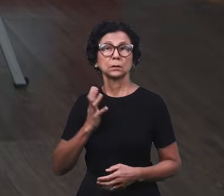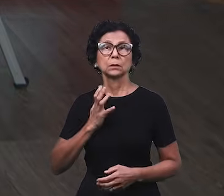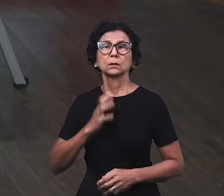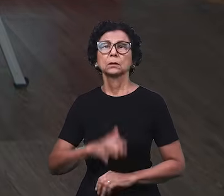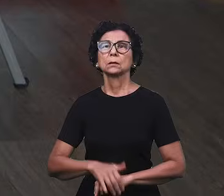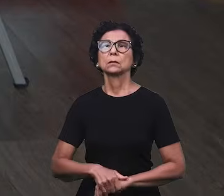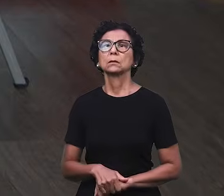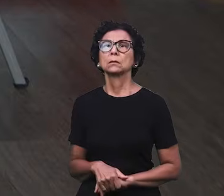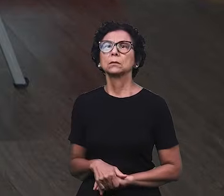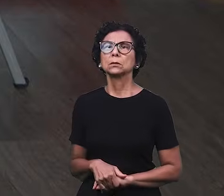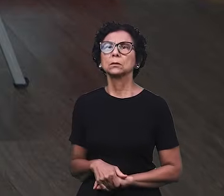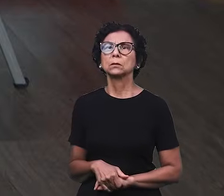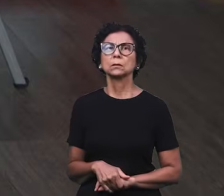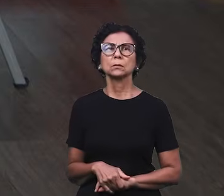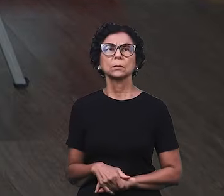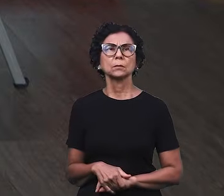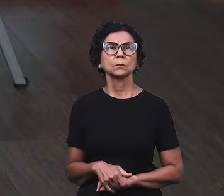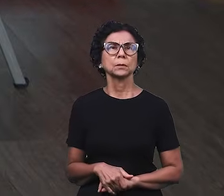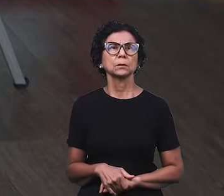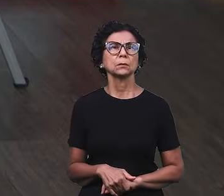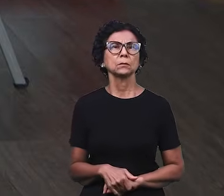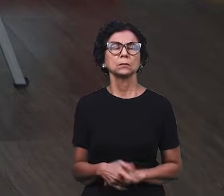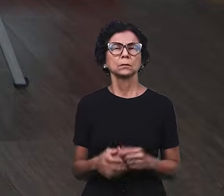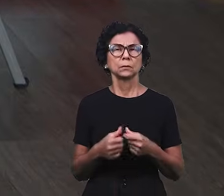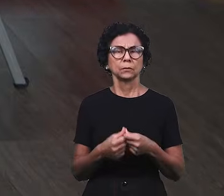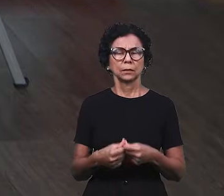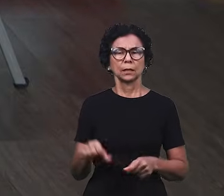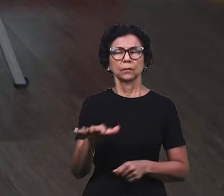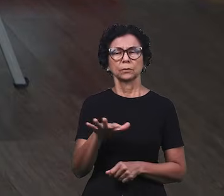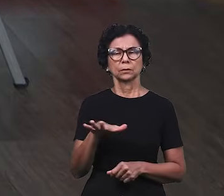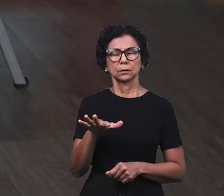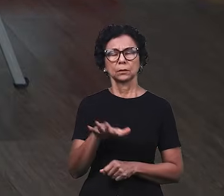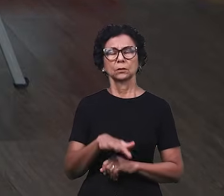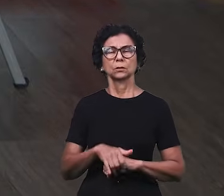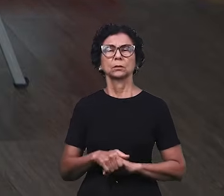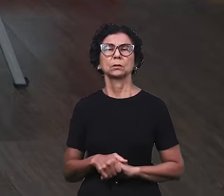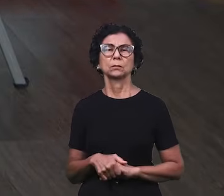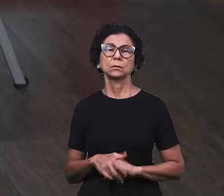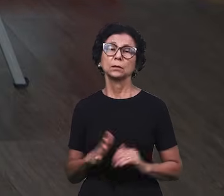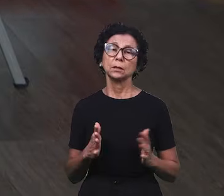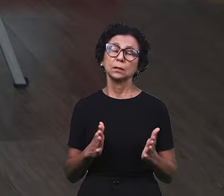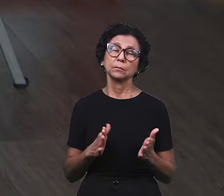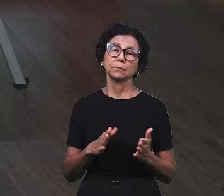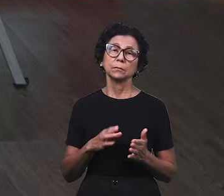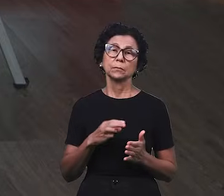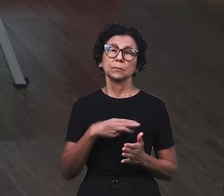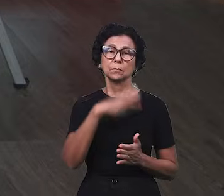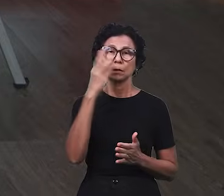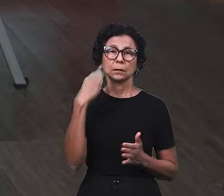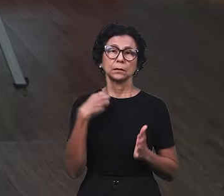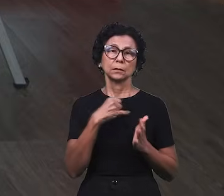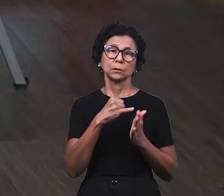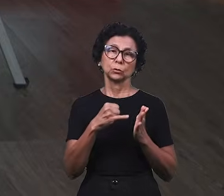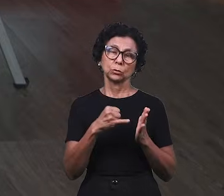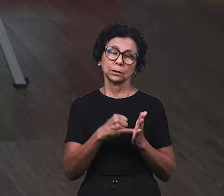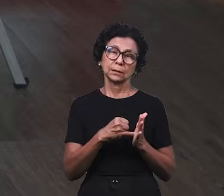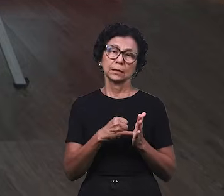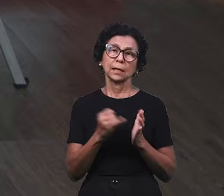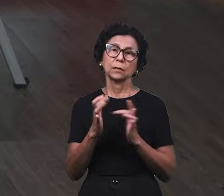então provavelmente tinham até familiares, algum parente, e eles vieram para cá, se esconderam até que